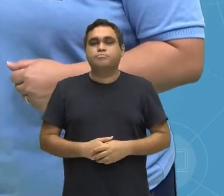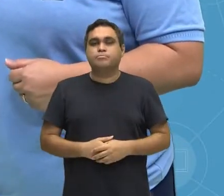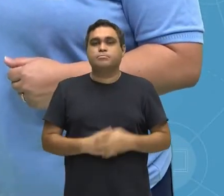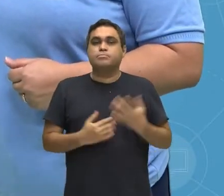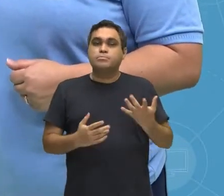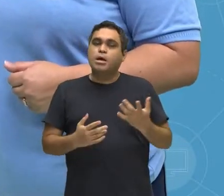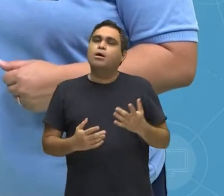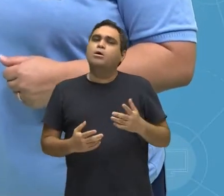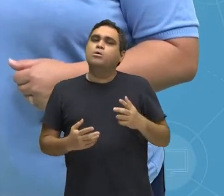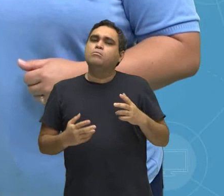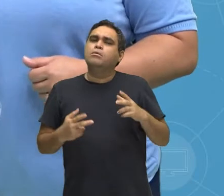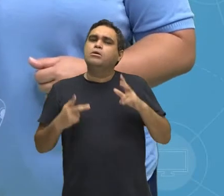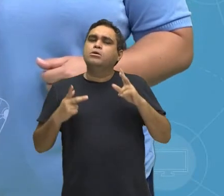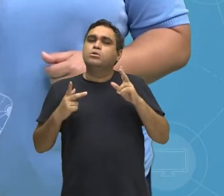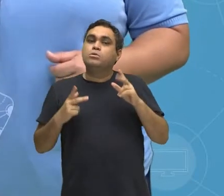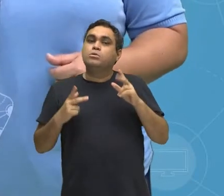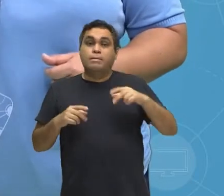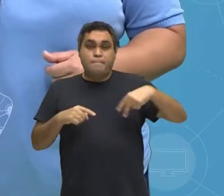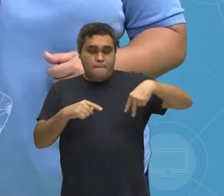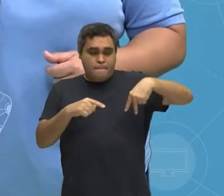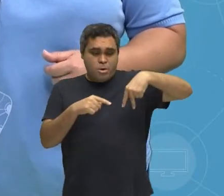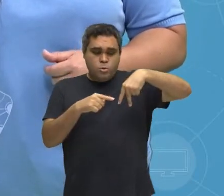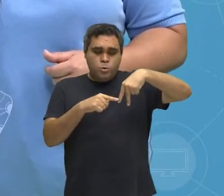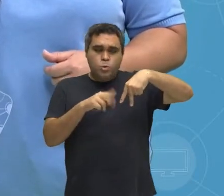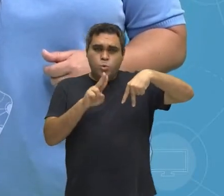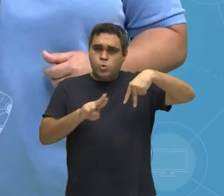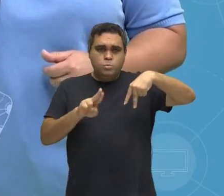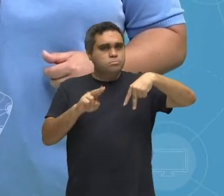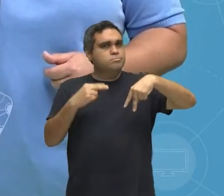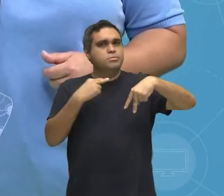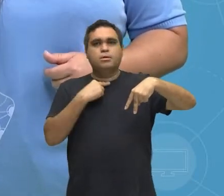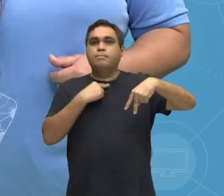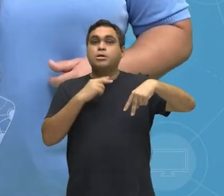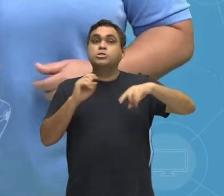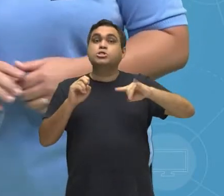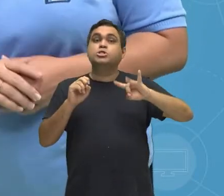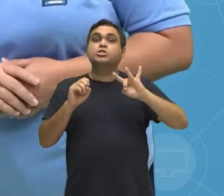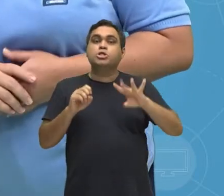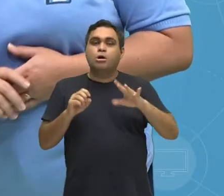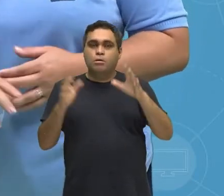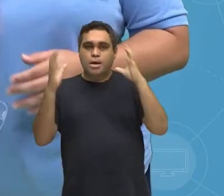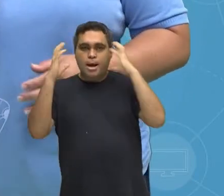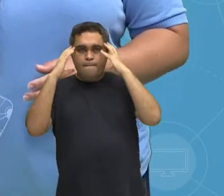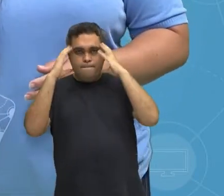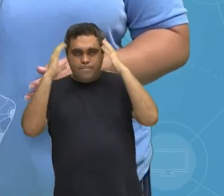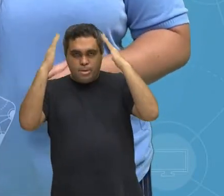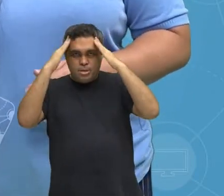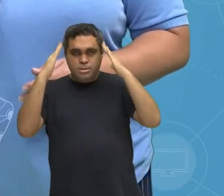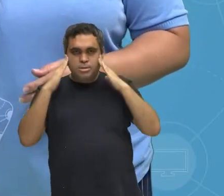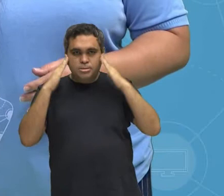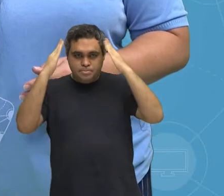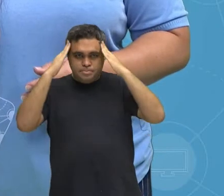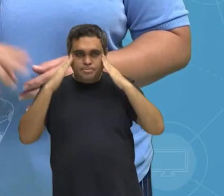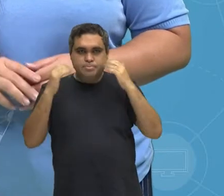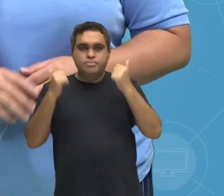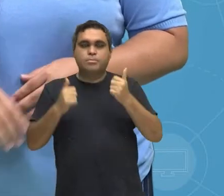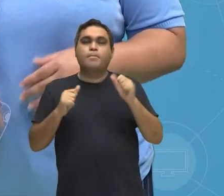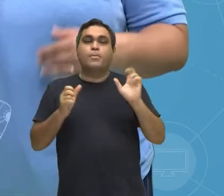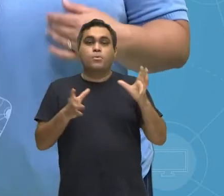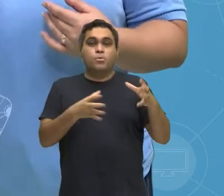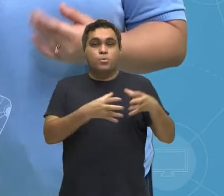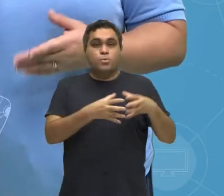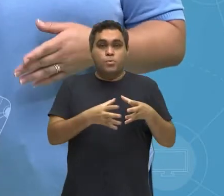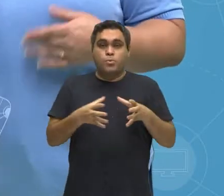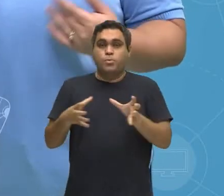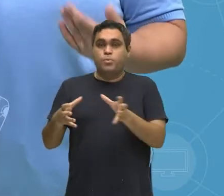futebol em que o chute só pode ser dado usando a cabeça. É disputado por 2 equipes que podem